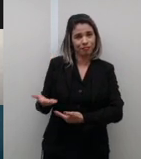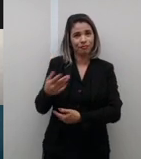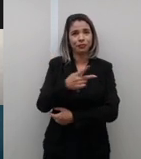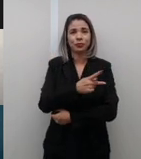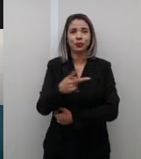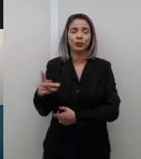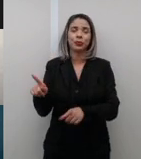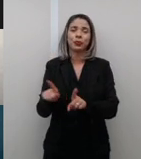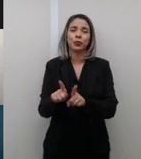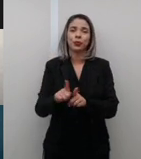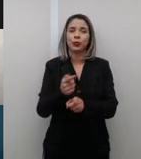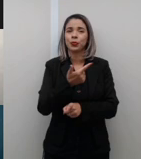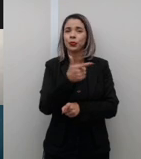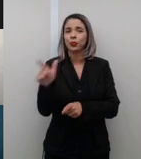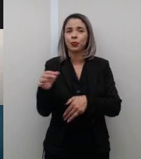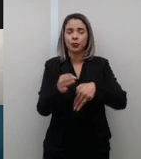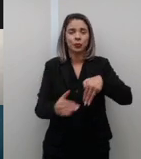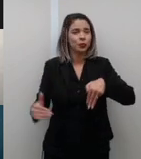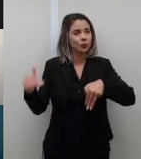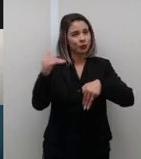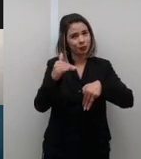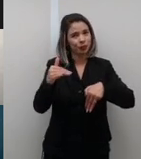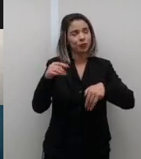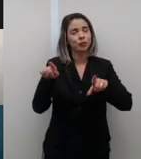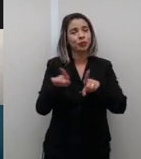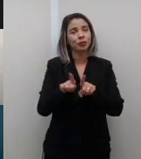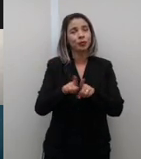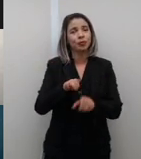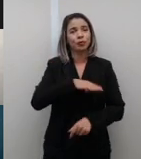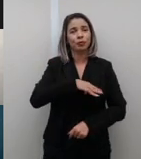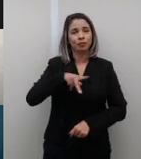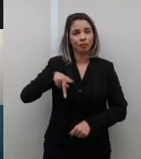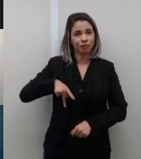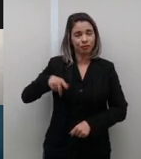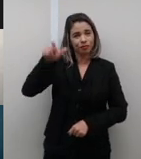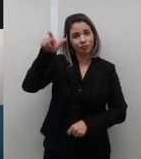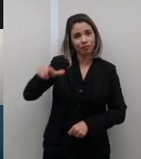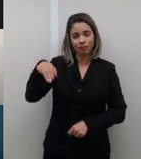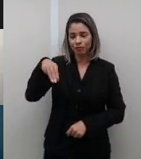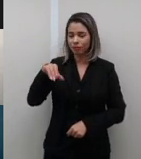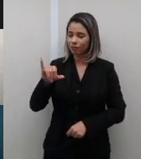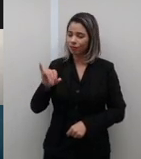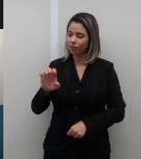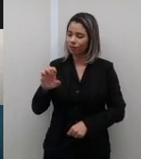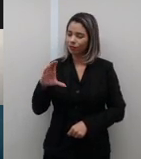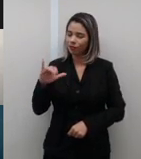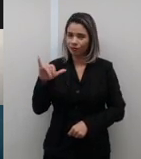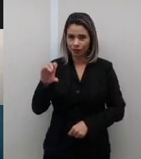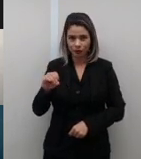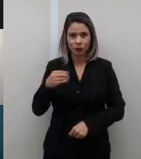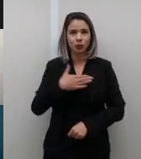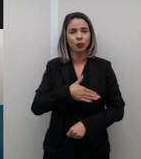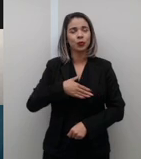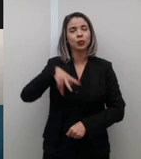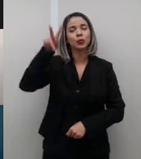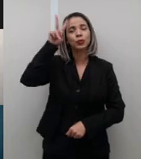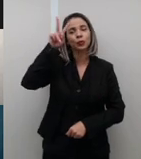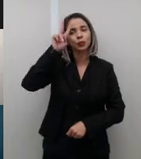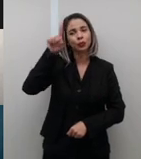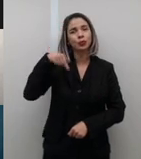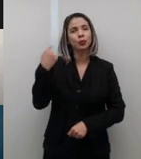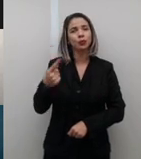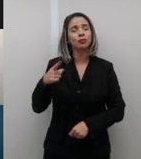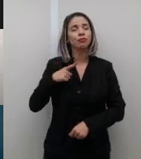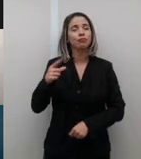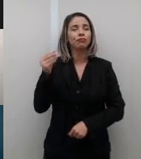demais eminentes pares, o Ministério Público Federal, na pessoa do Dr. Miesio. Eu gosto sempre de lembrar que tivemos a oportunidade de trabalhar